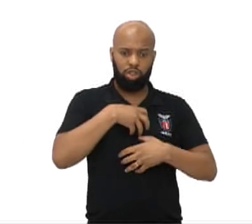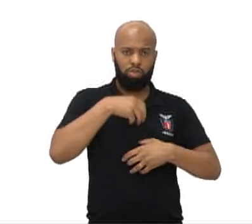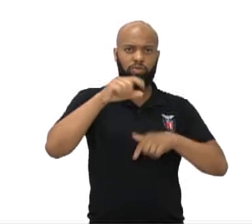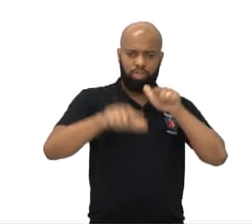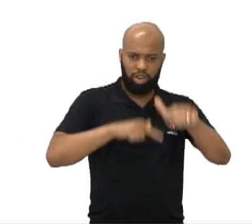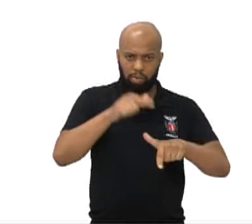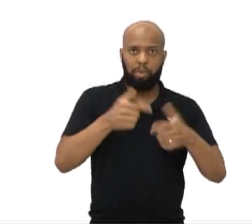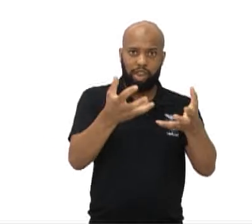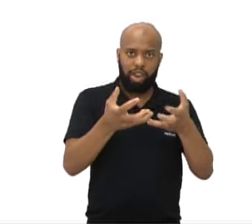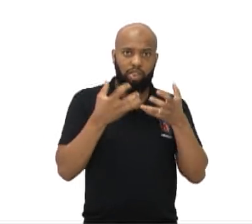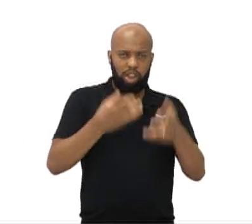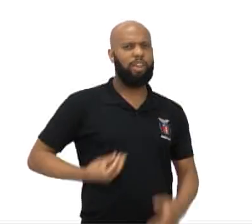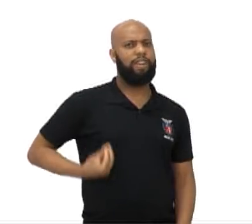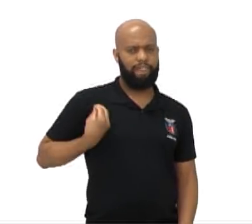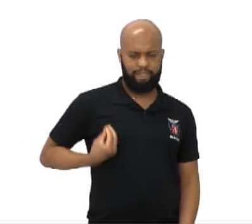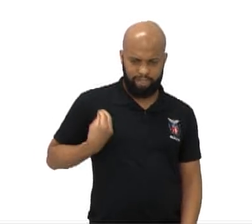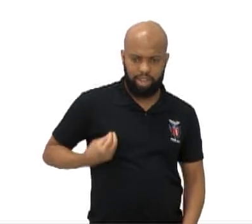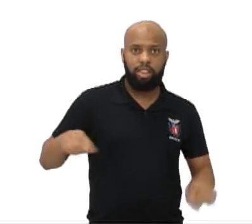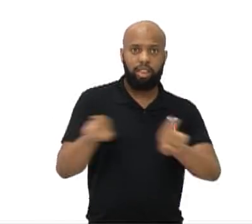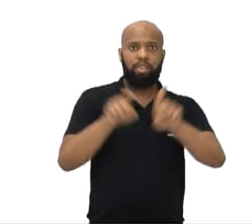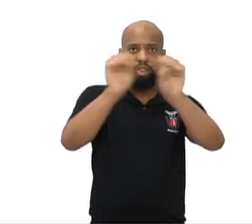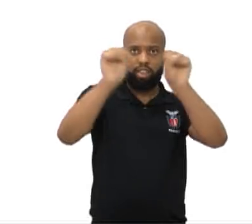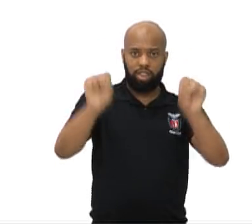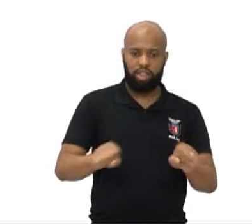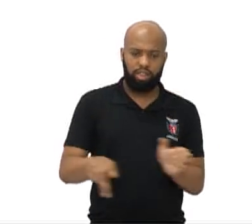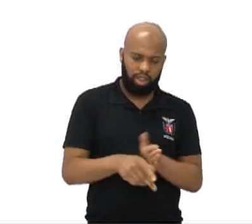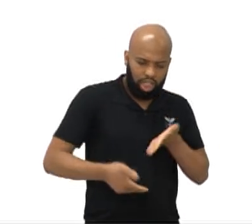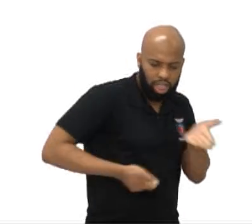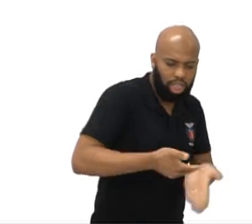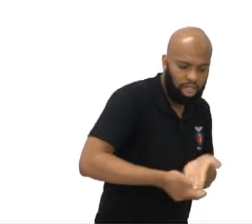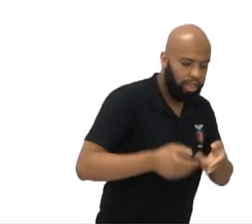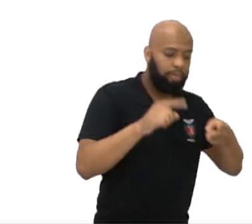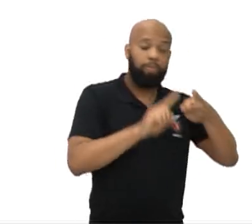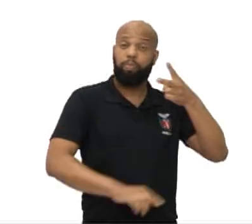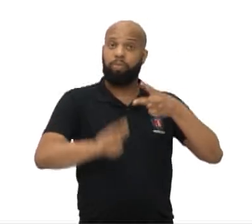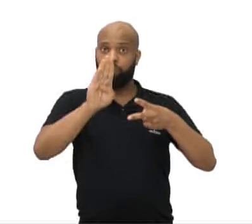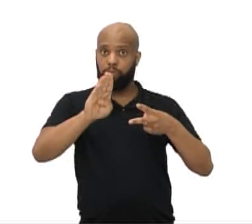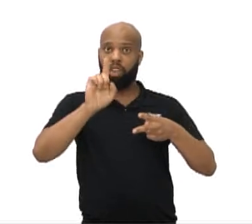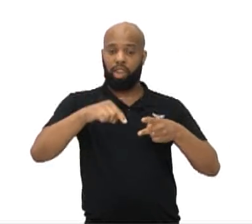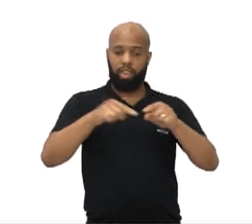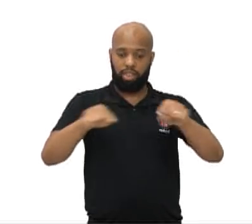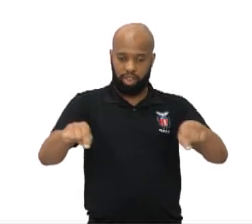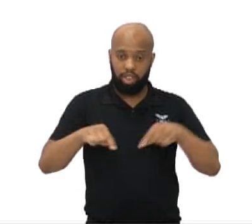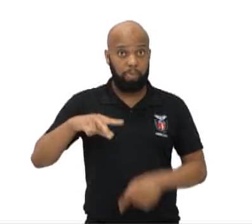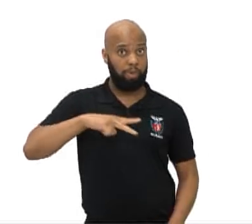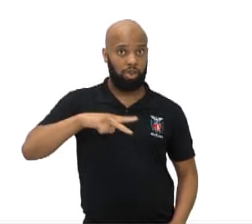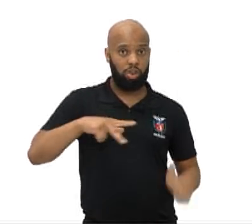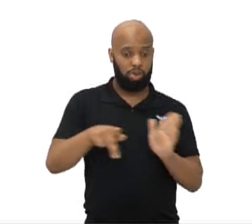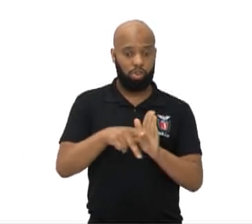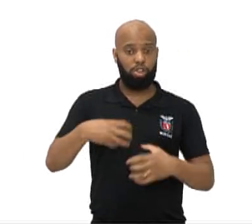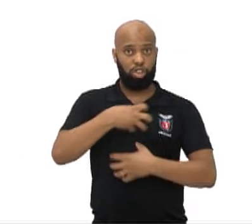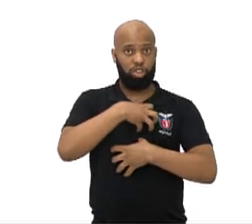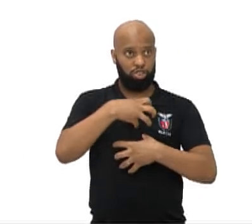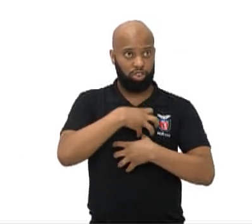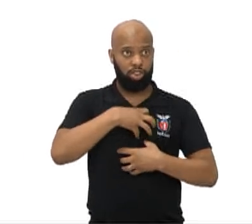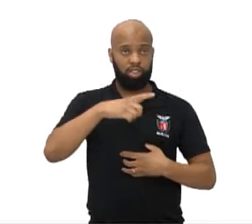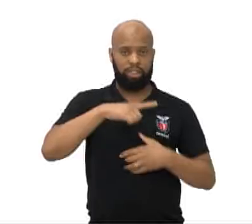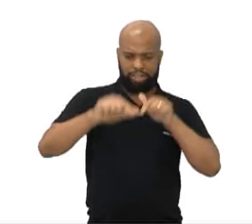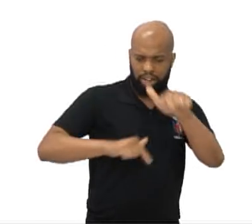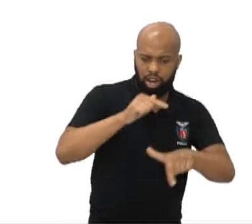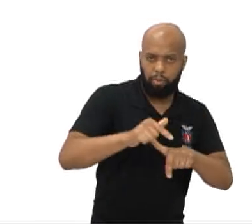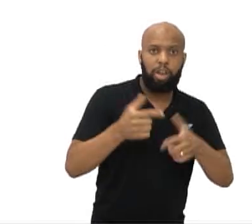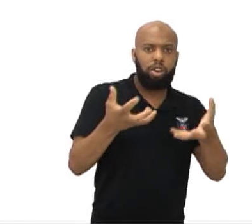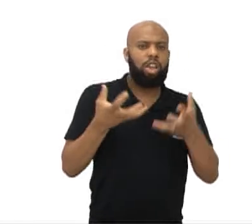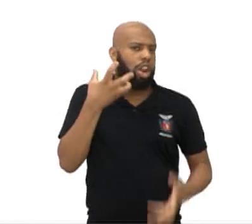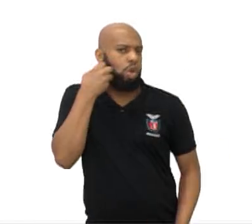produção, busca da sobrevivência e sistema de servidão. Ou letra B, propriedade privada dos meios de produção, busca